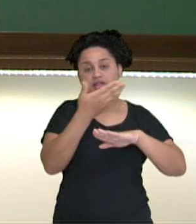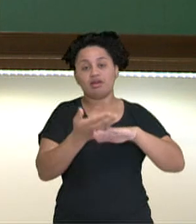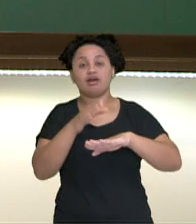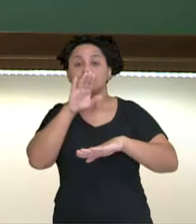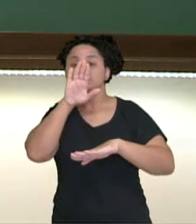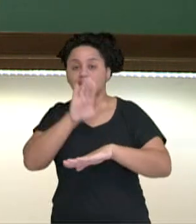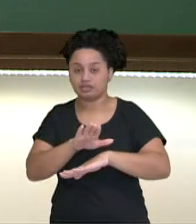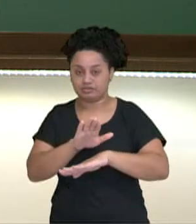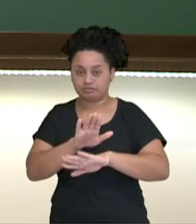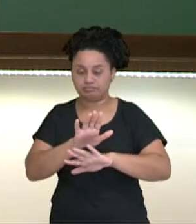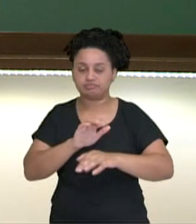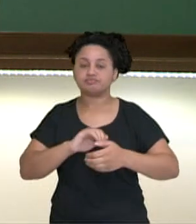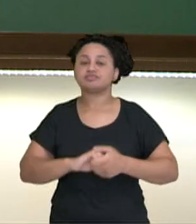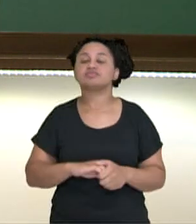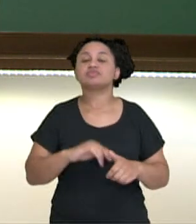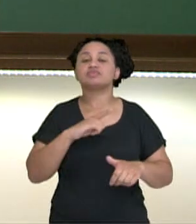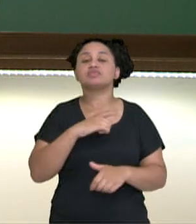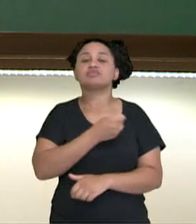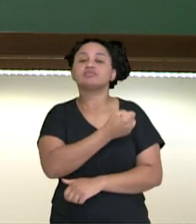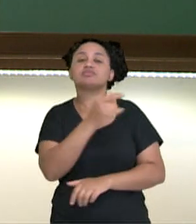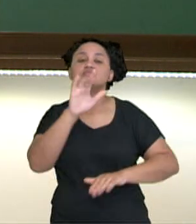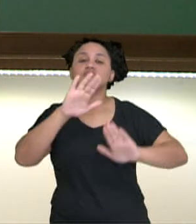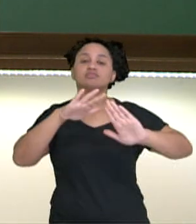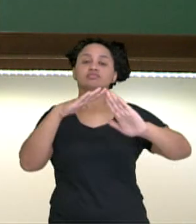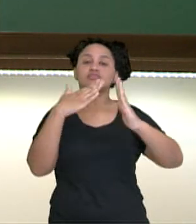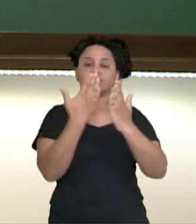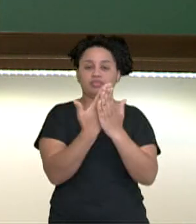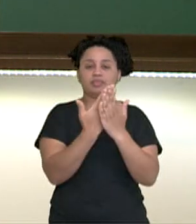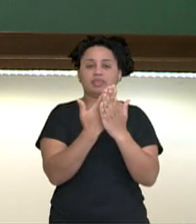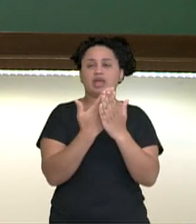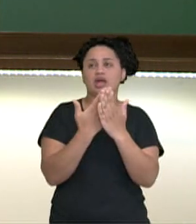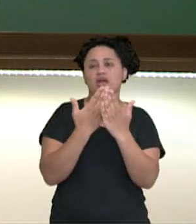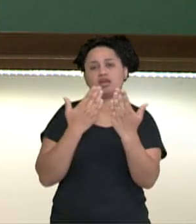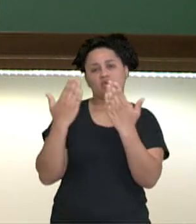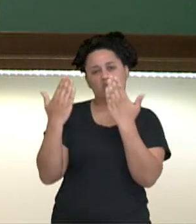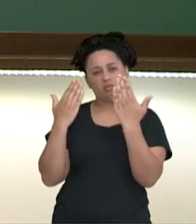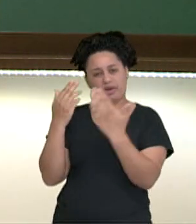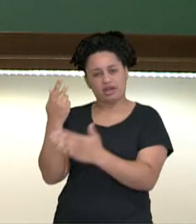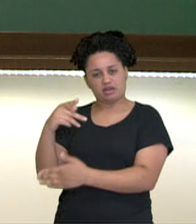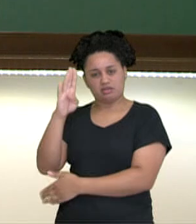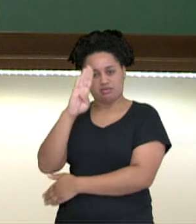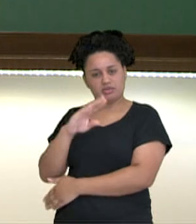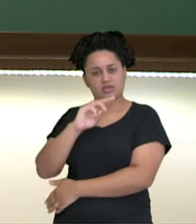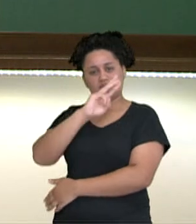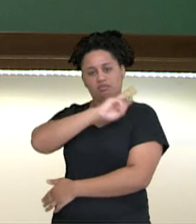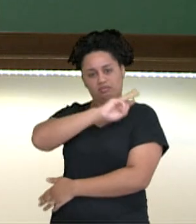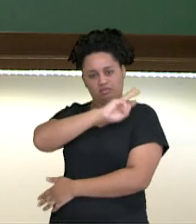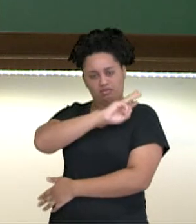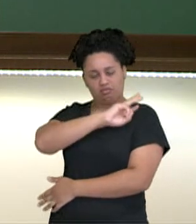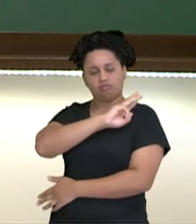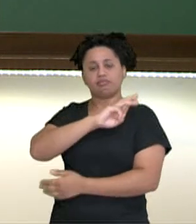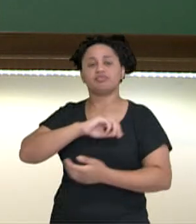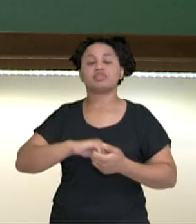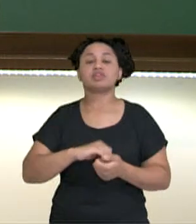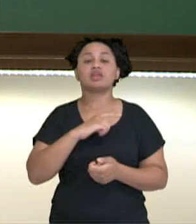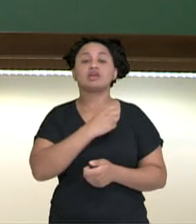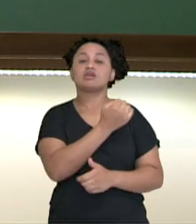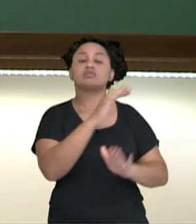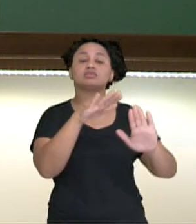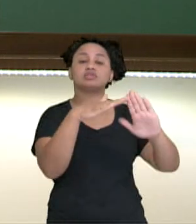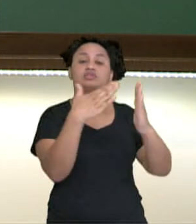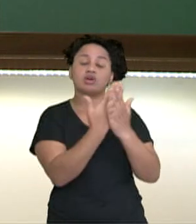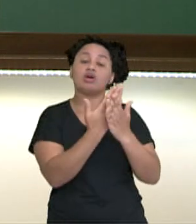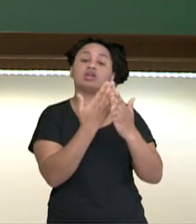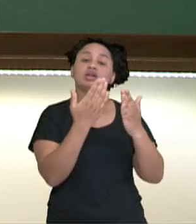tarde. Então algumas escolas equivalente ao do ensino médio aqui do Brasil, elas estão colocando